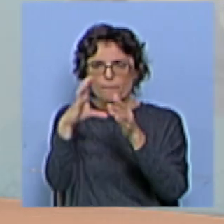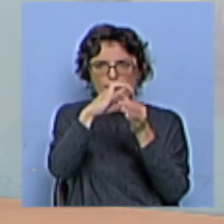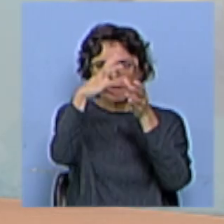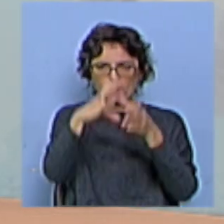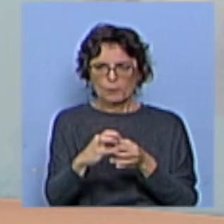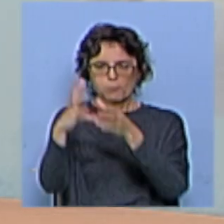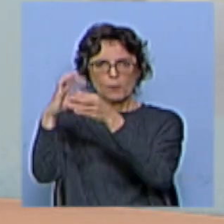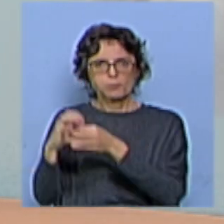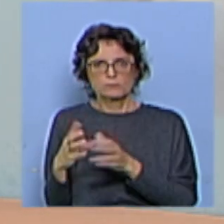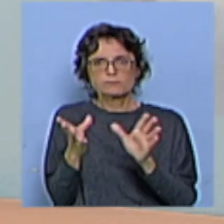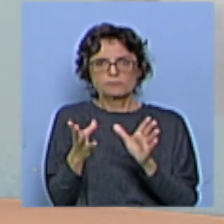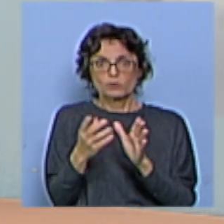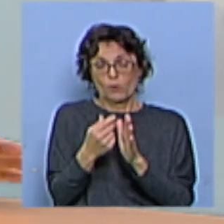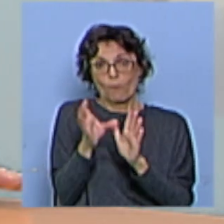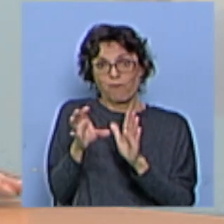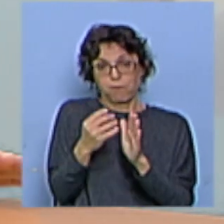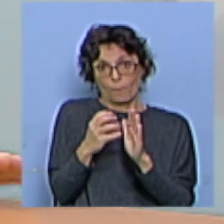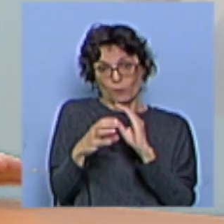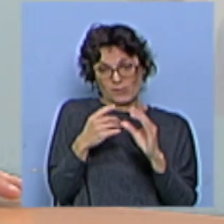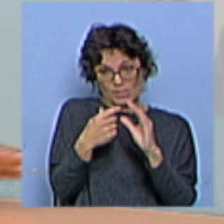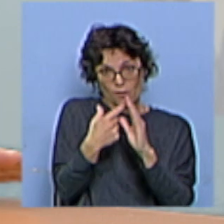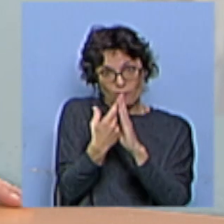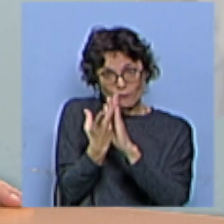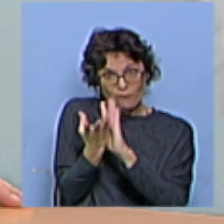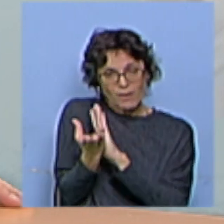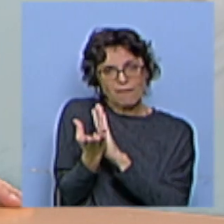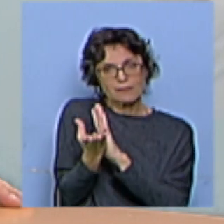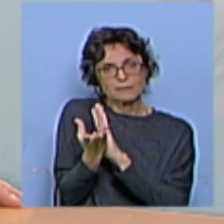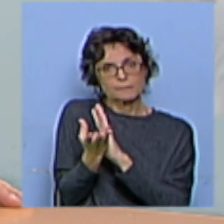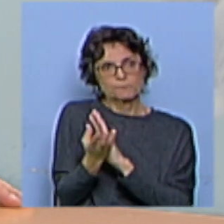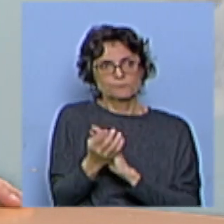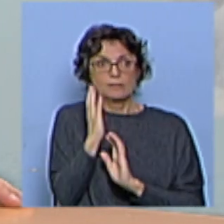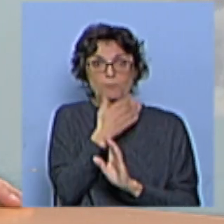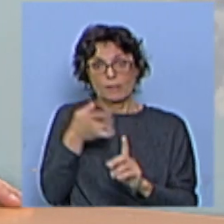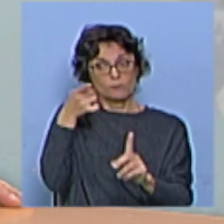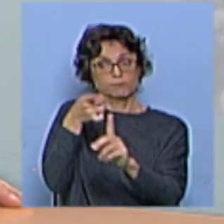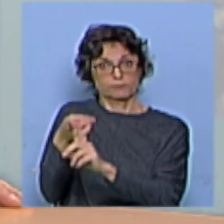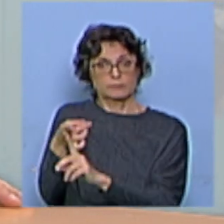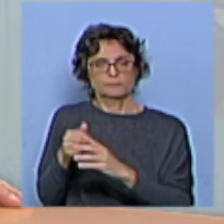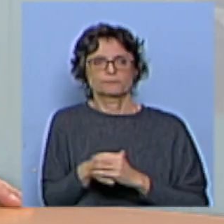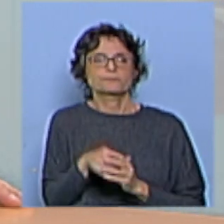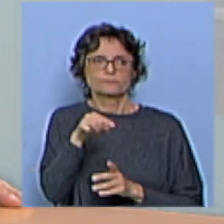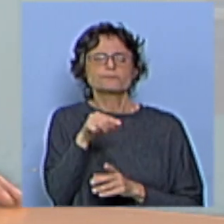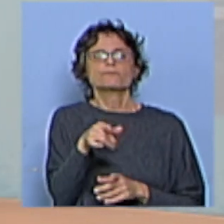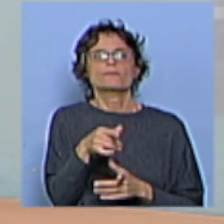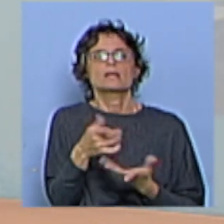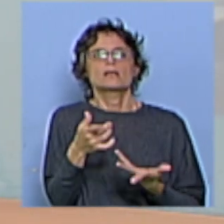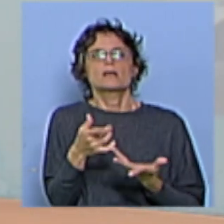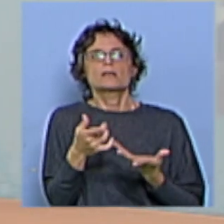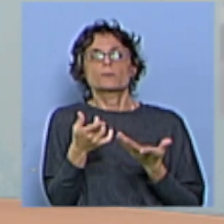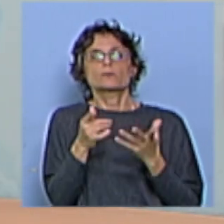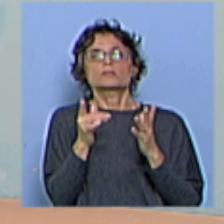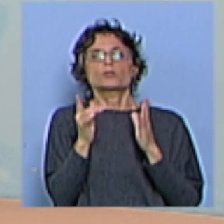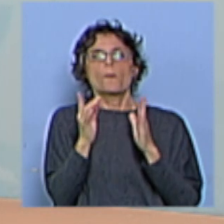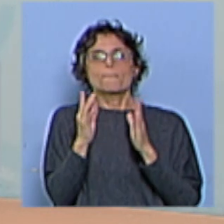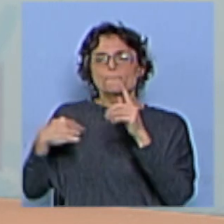deste património está ligado à Igreja, um património religioso. Como é que